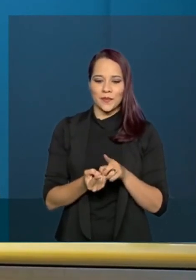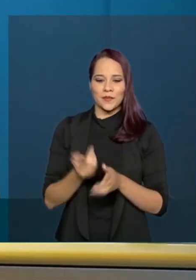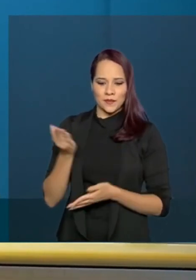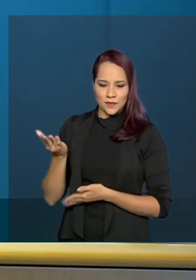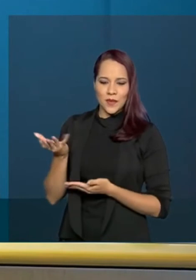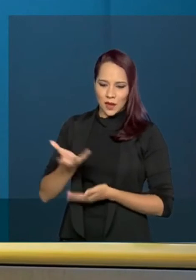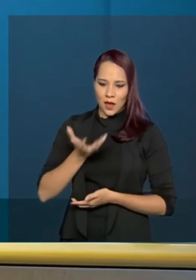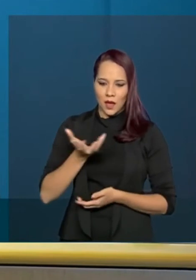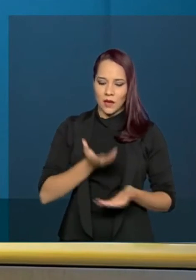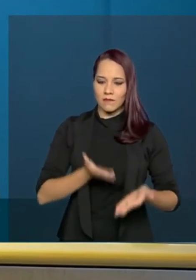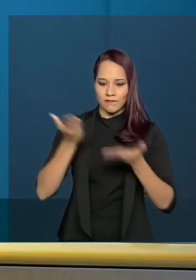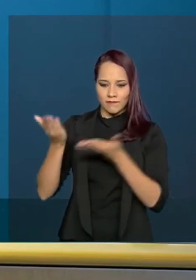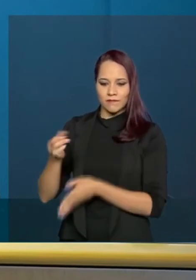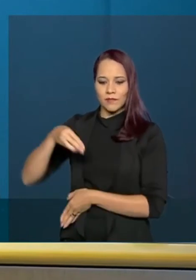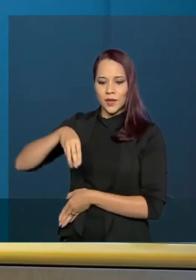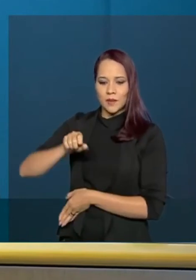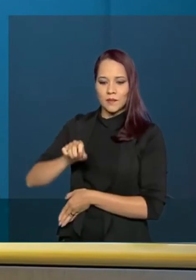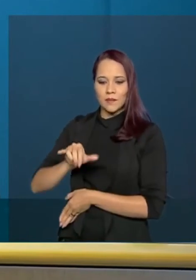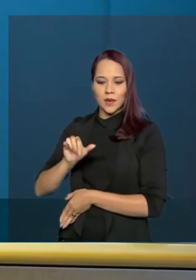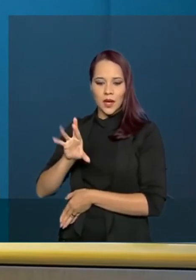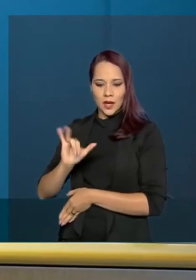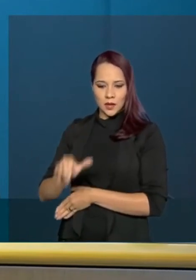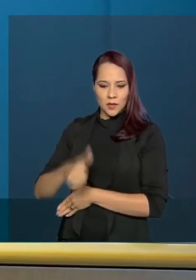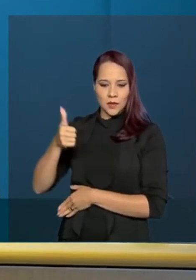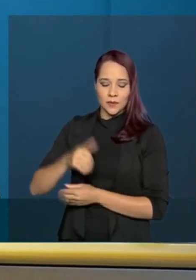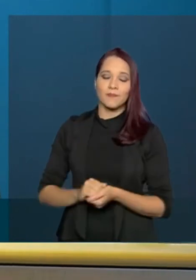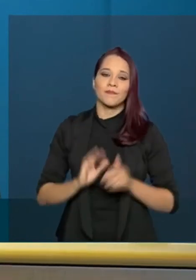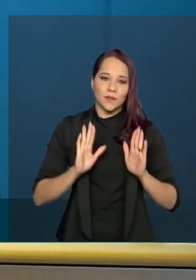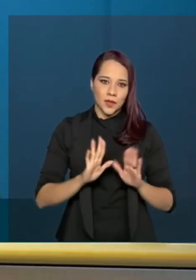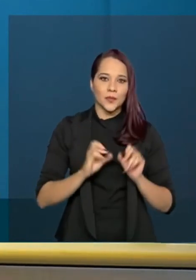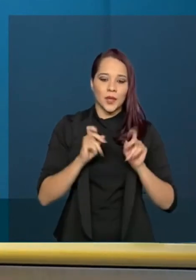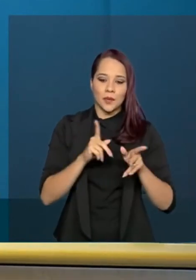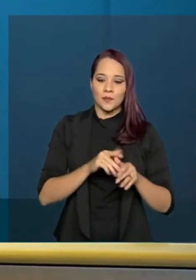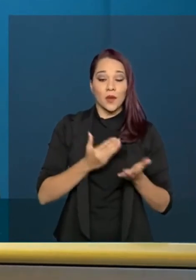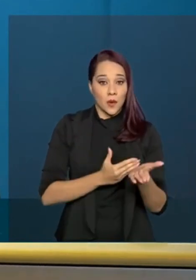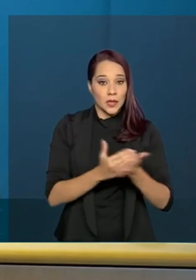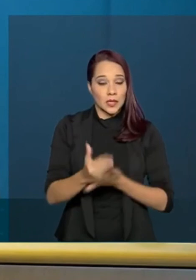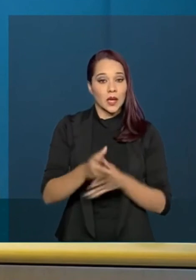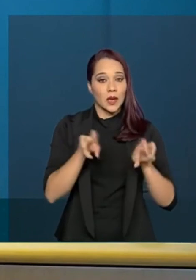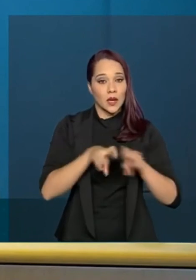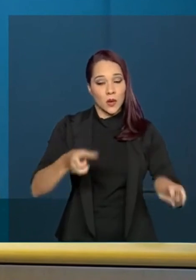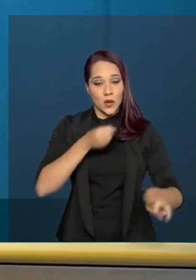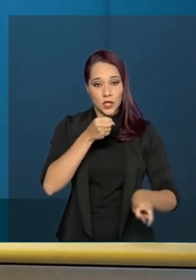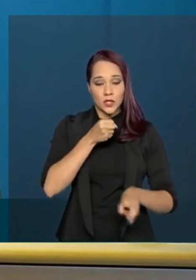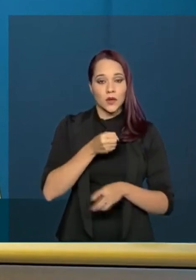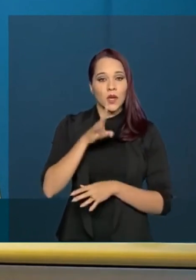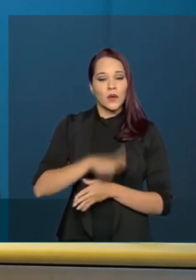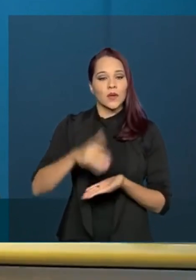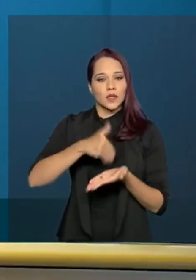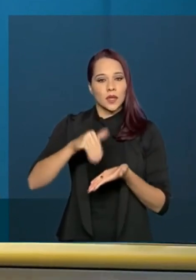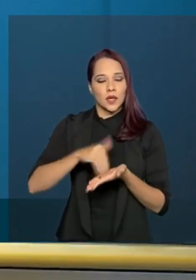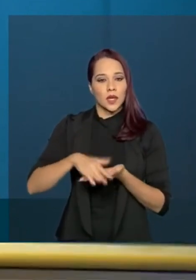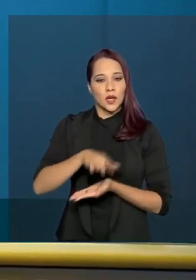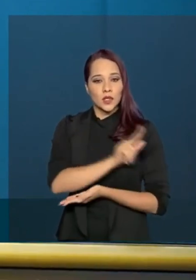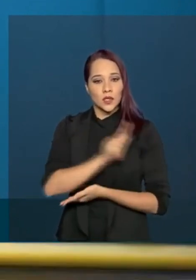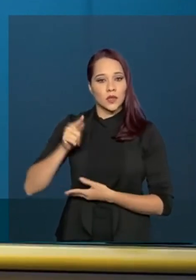Quer passar para Mayra primeiro? Correto. Então começaremos essa coletiva com a secretária de